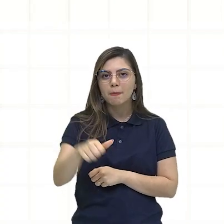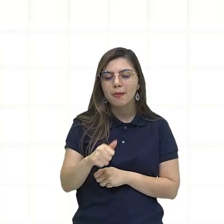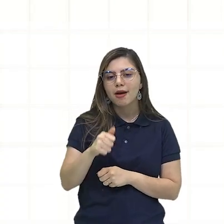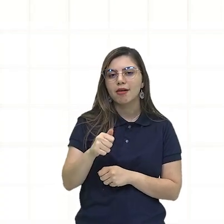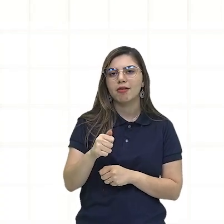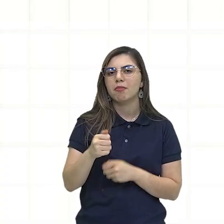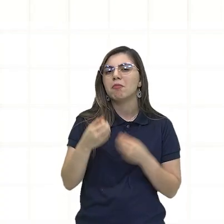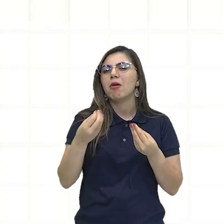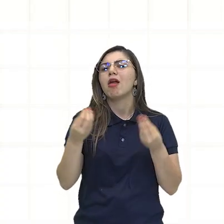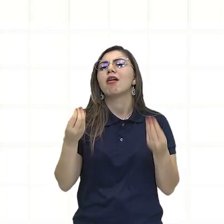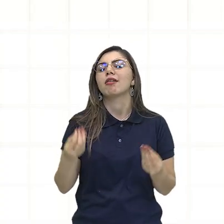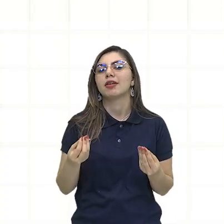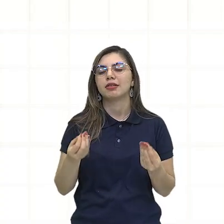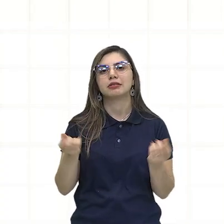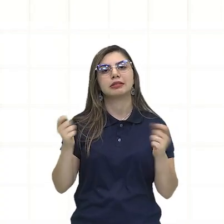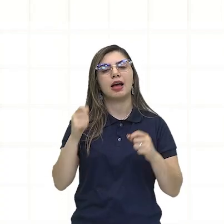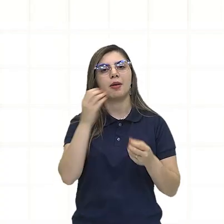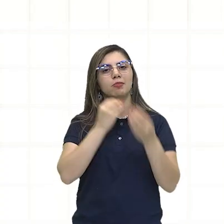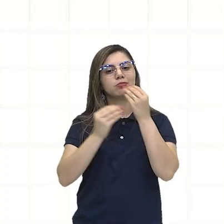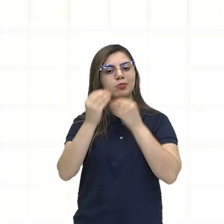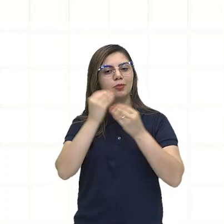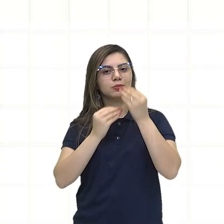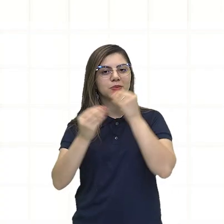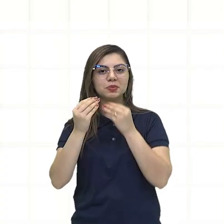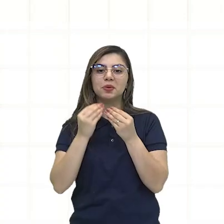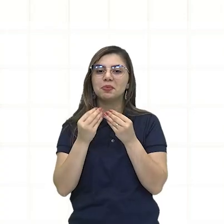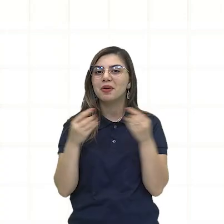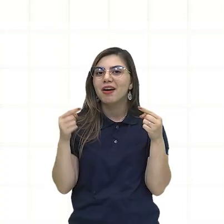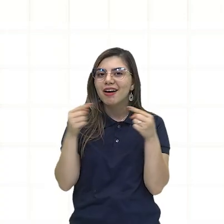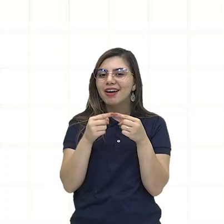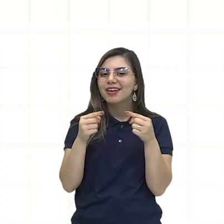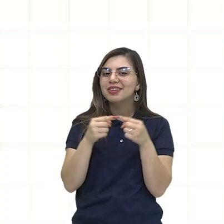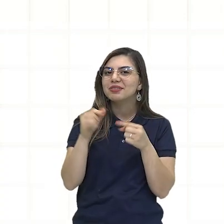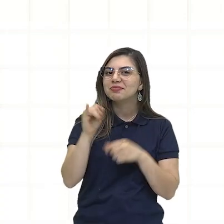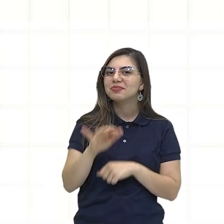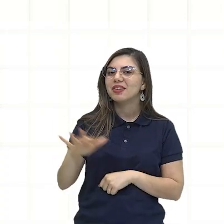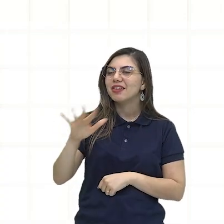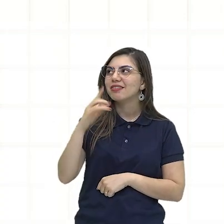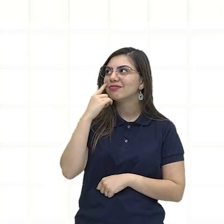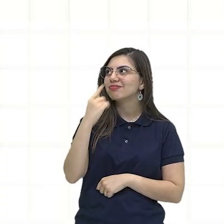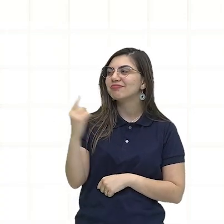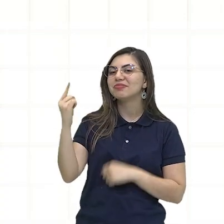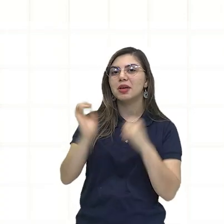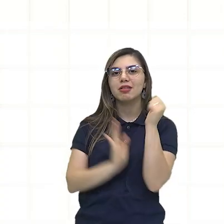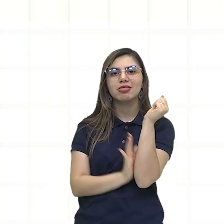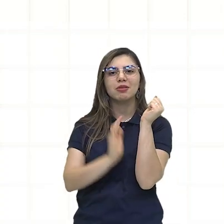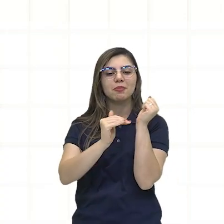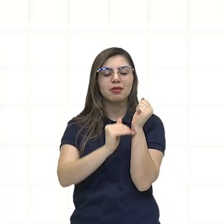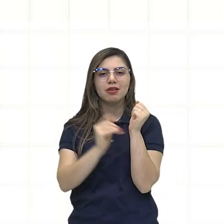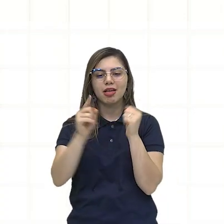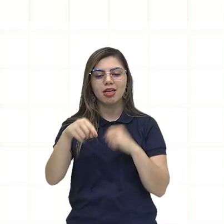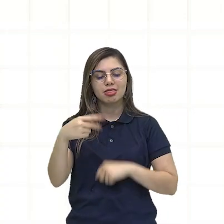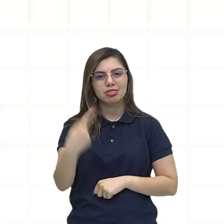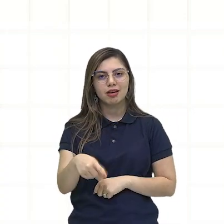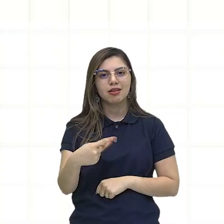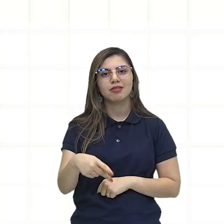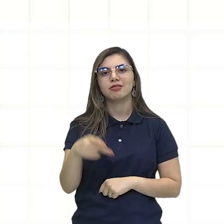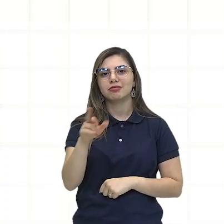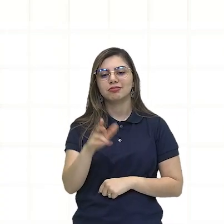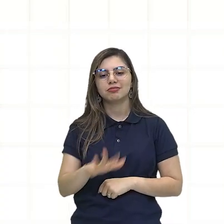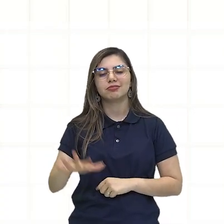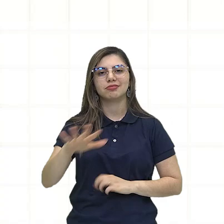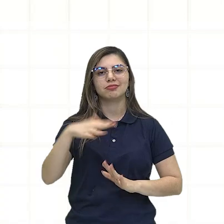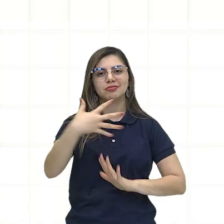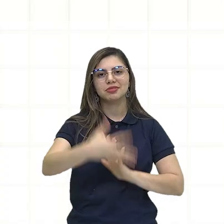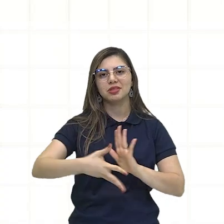vai servir como fonte de alimento. Temos aí a representação, inclusive, do tambaqui, um peixe daqui da região da Amazônia que